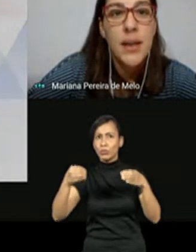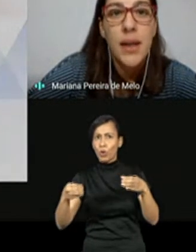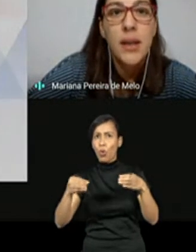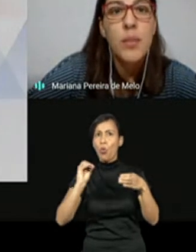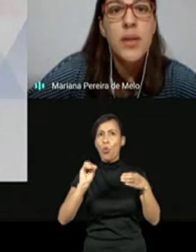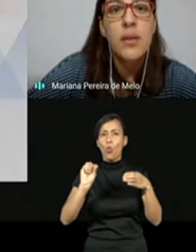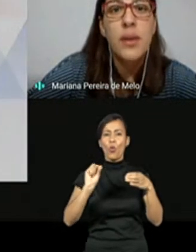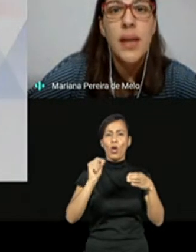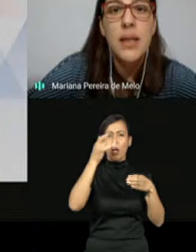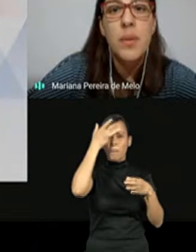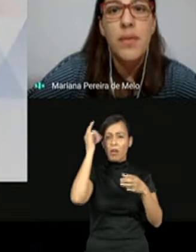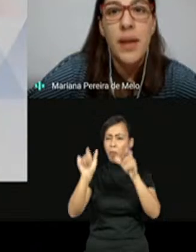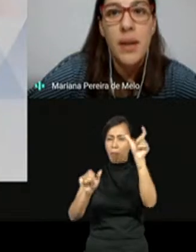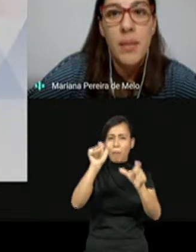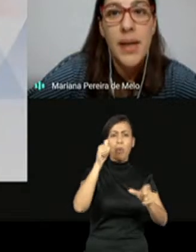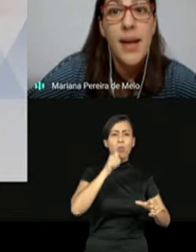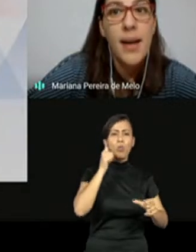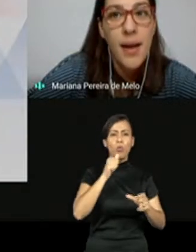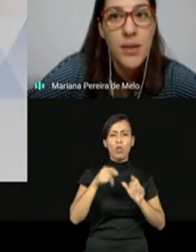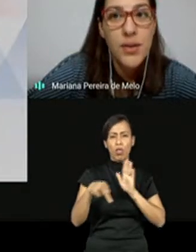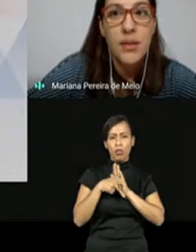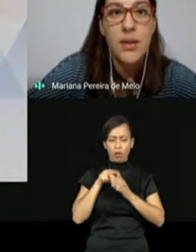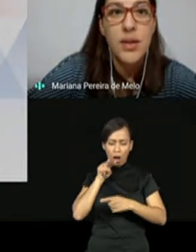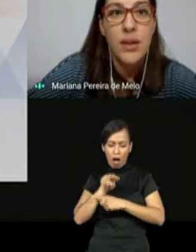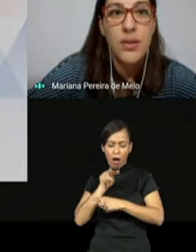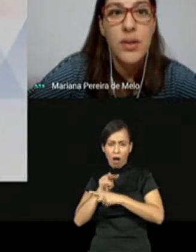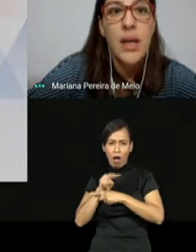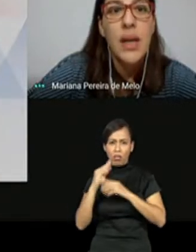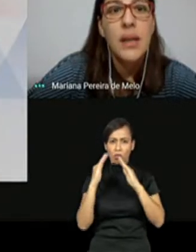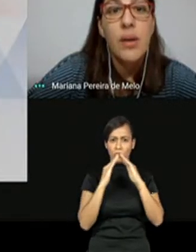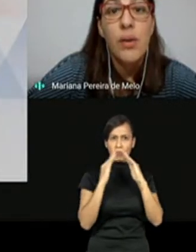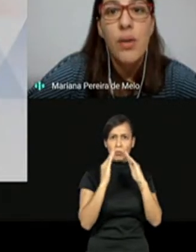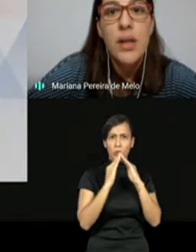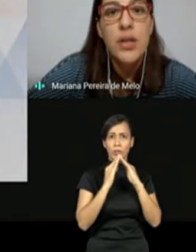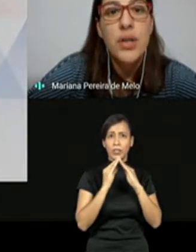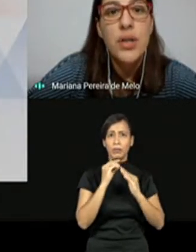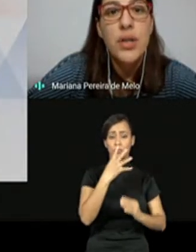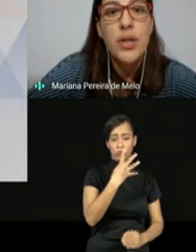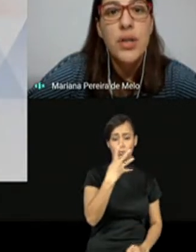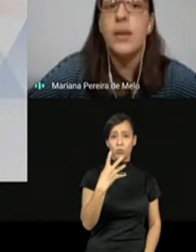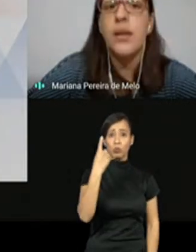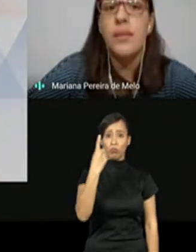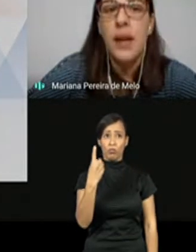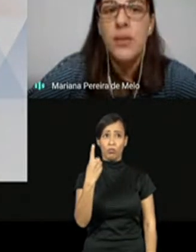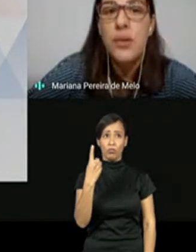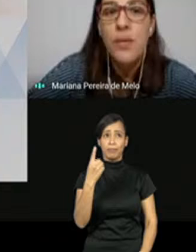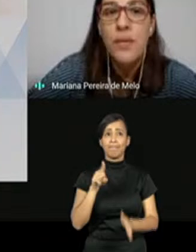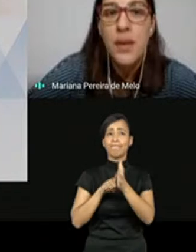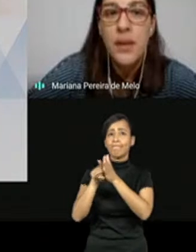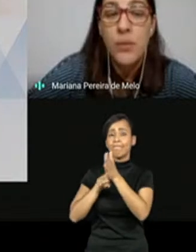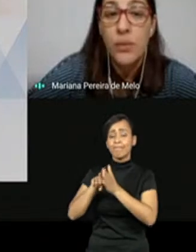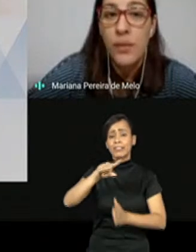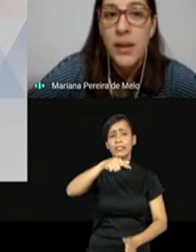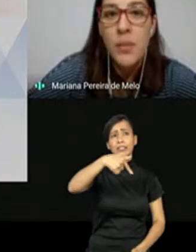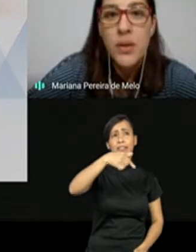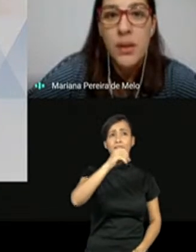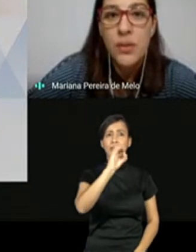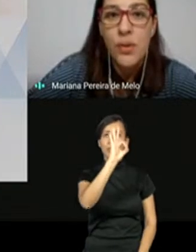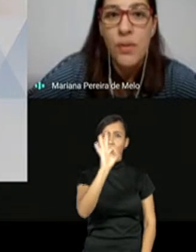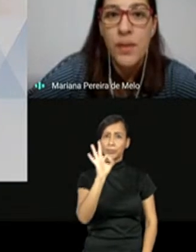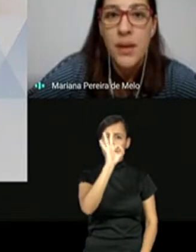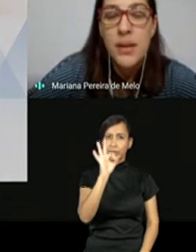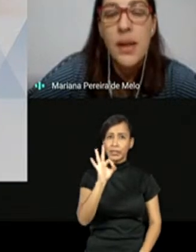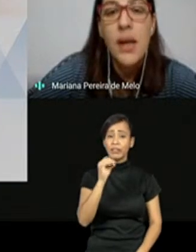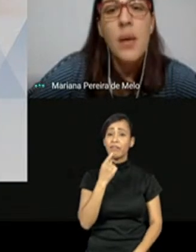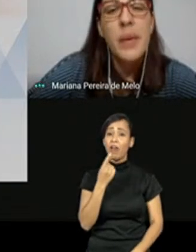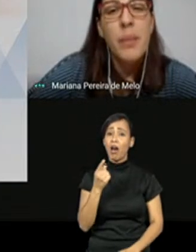revela que 70% delas preferem a marca A de detergente. Então, agora a gente quer construir um intervalo de confiança com 90%